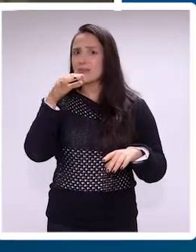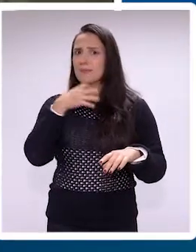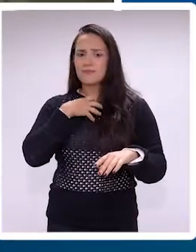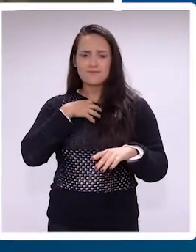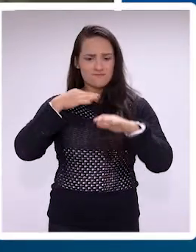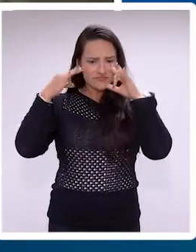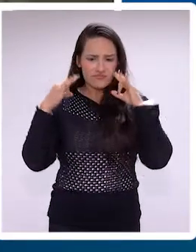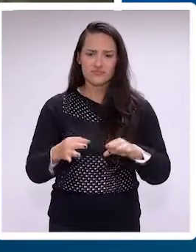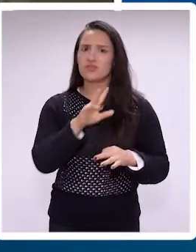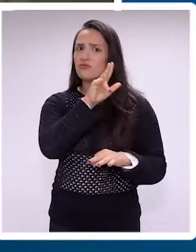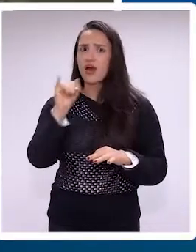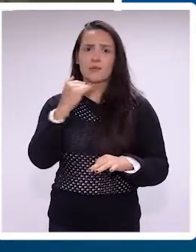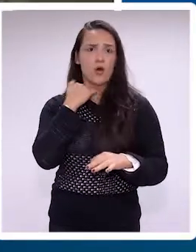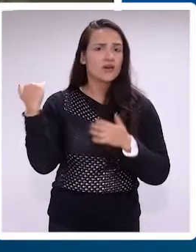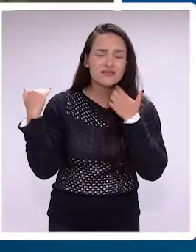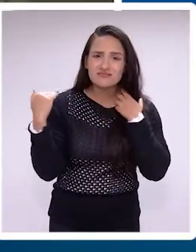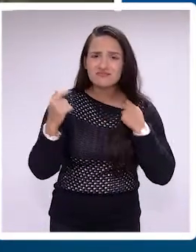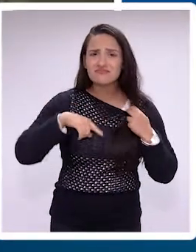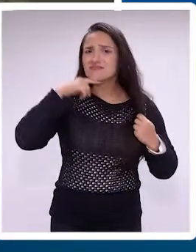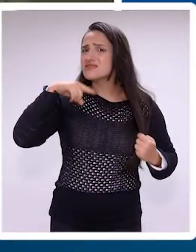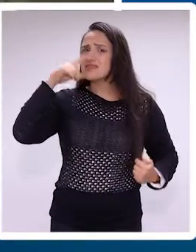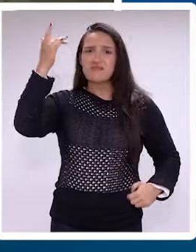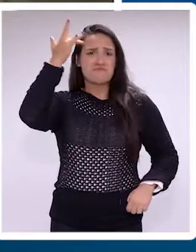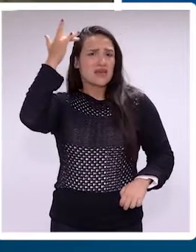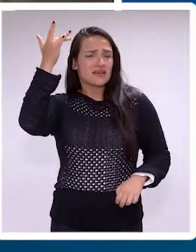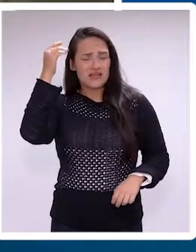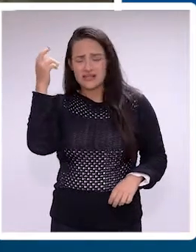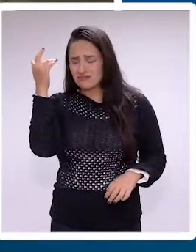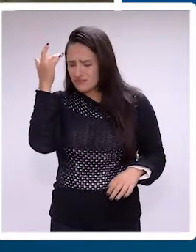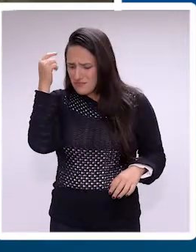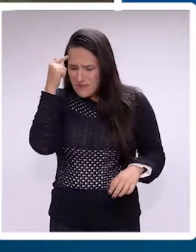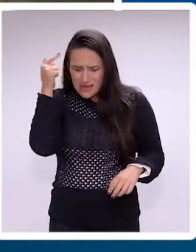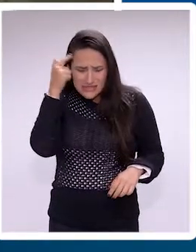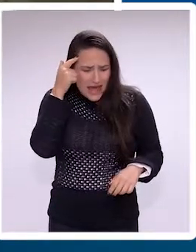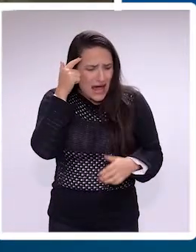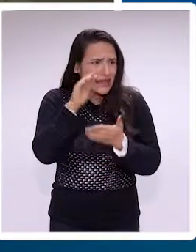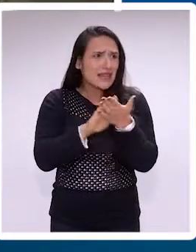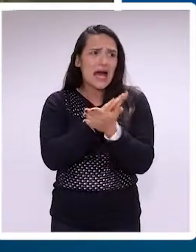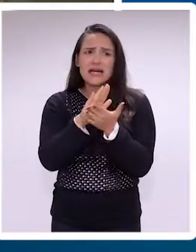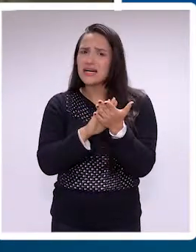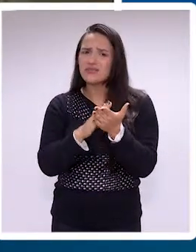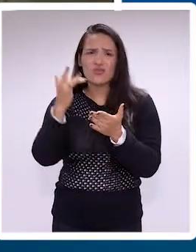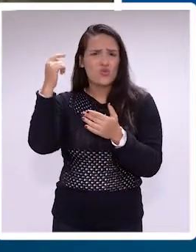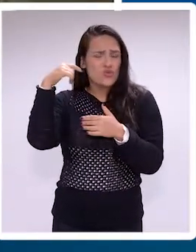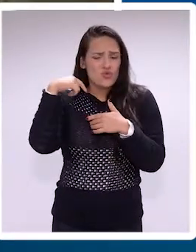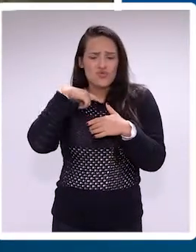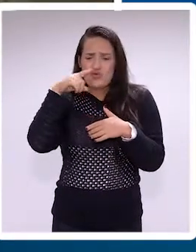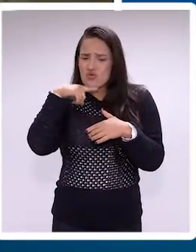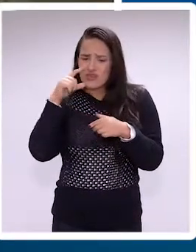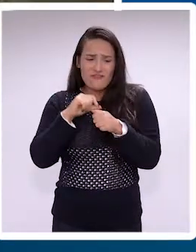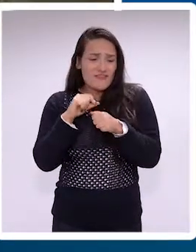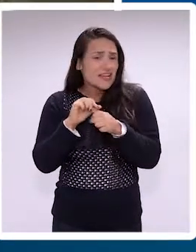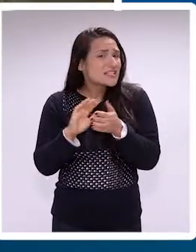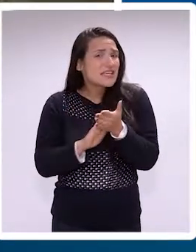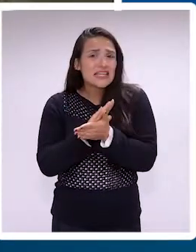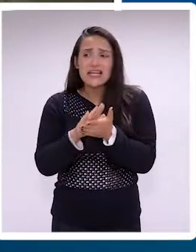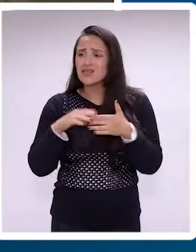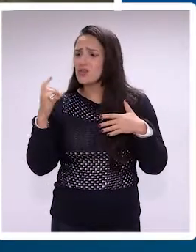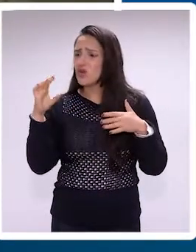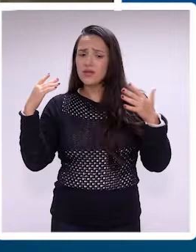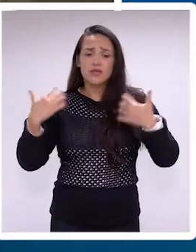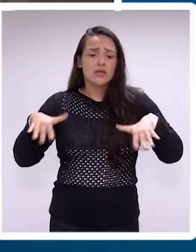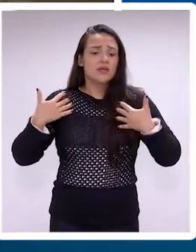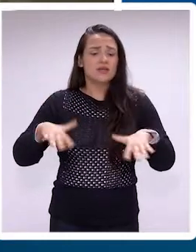está chegando e não consegue pensar em nada, não consegue realizar nenhum tipo de situação naquele